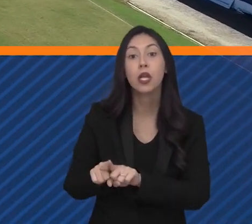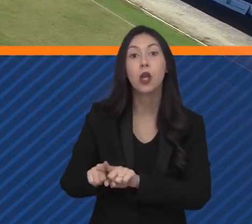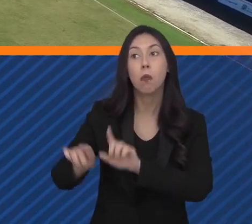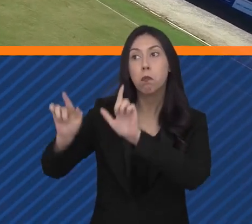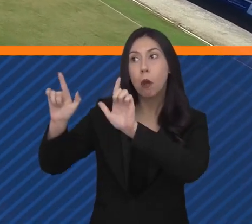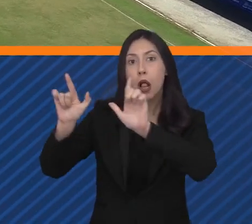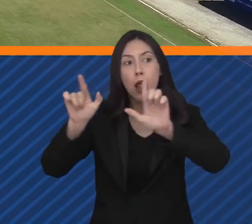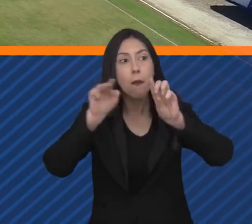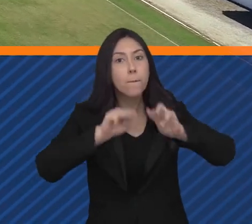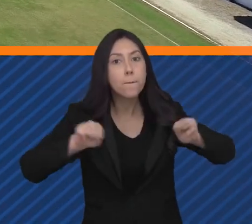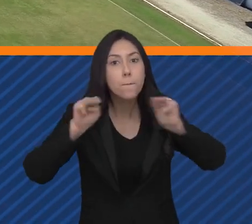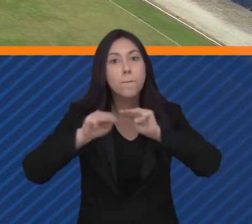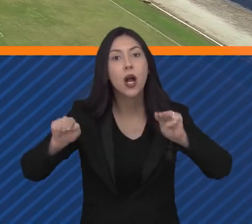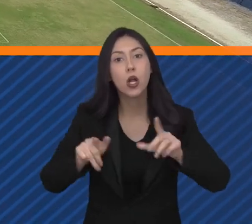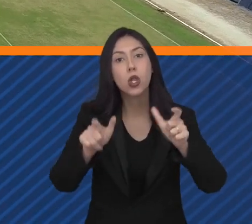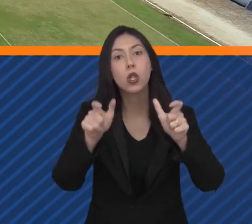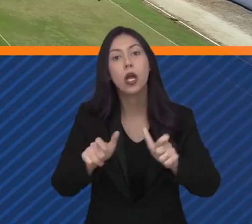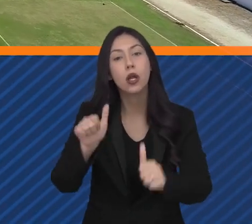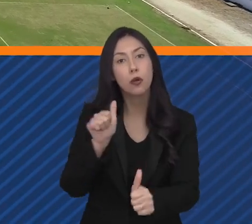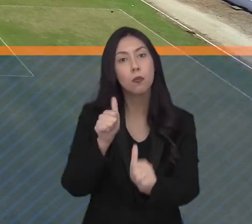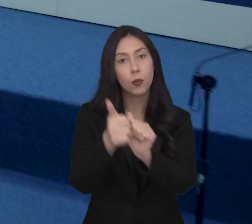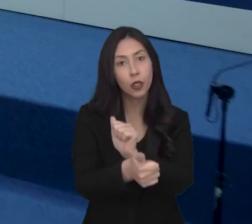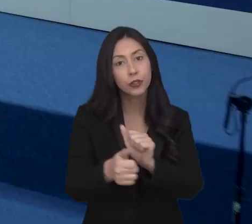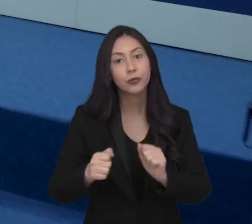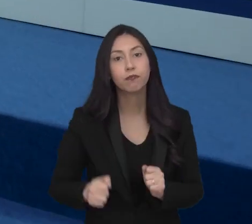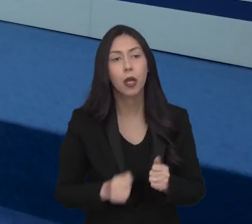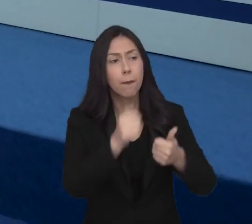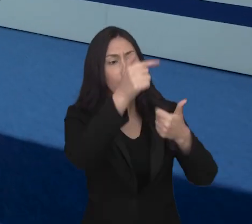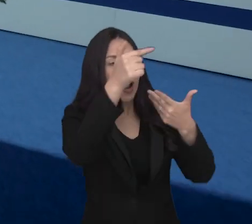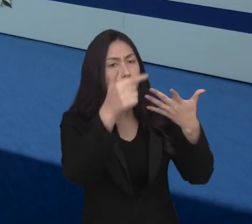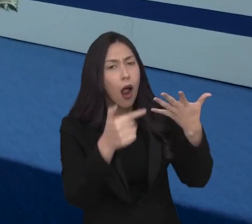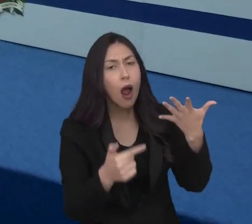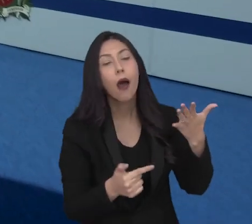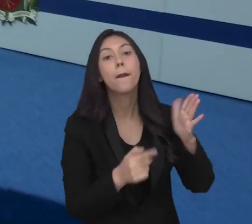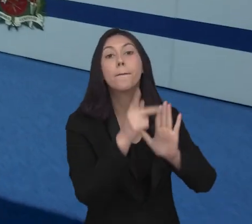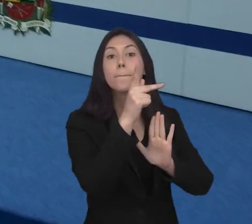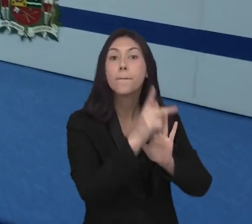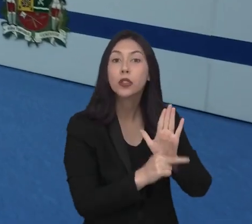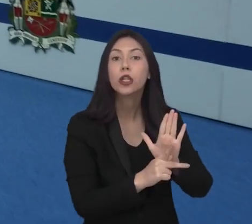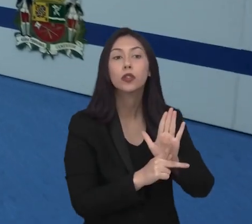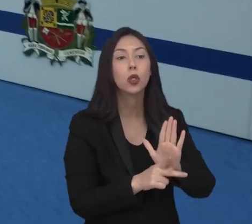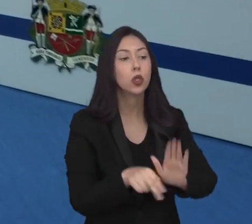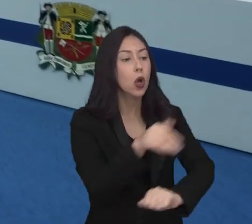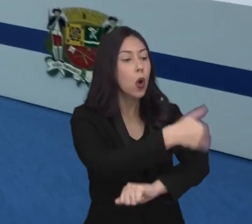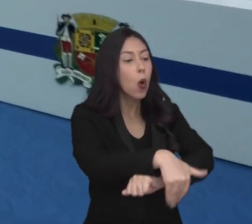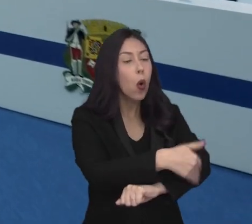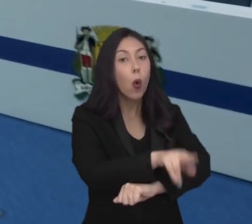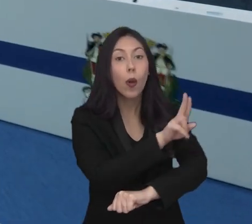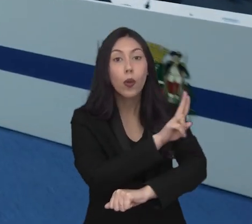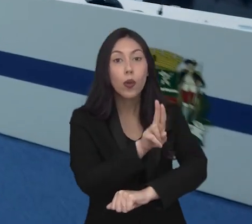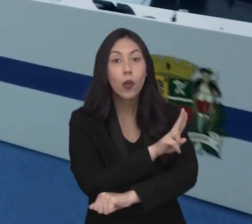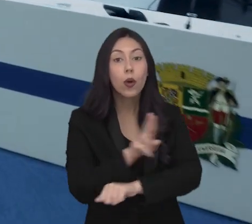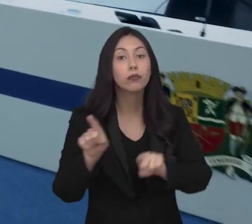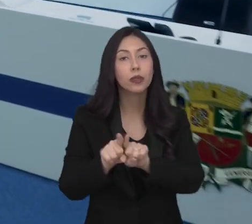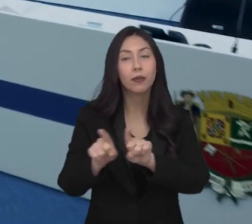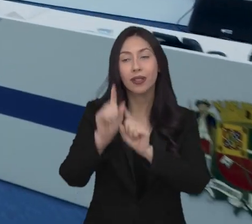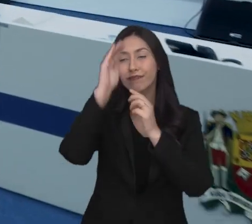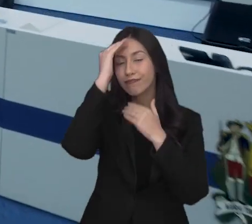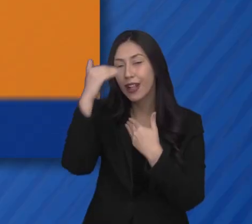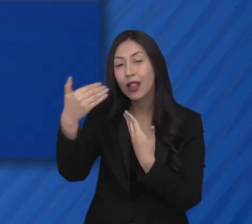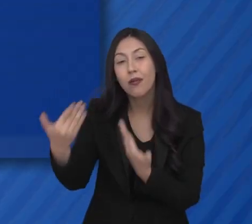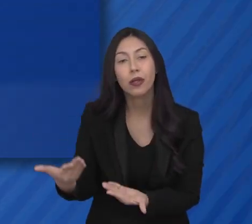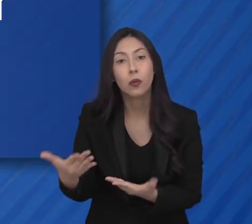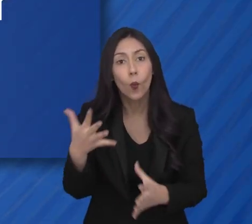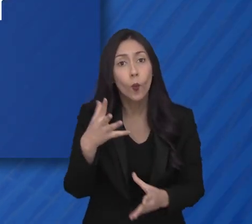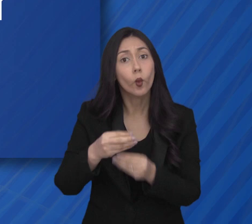em espaços públicos de práticas esportivas. Outros projetos são para denominação de ruas e concessão de